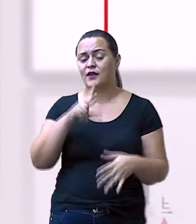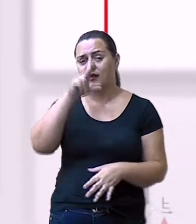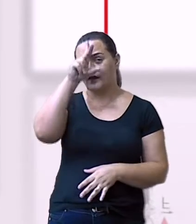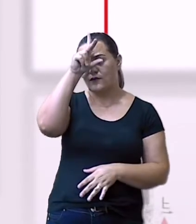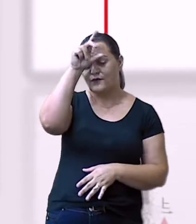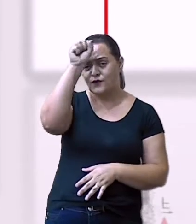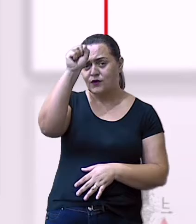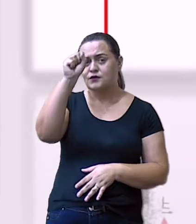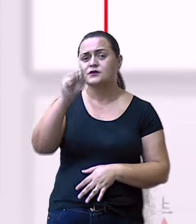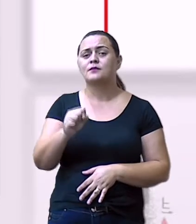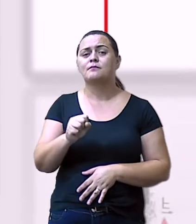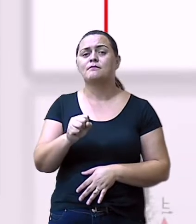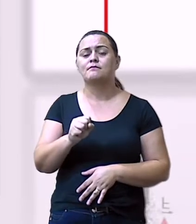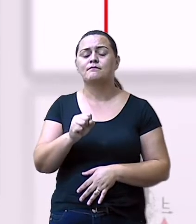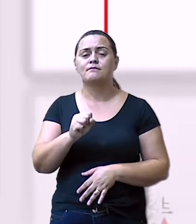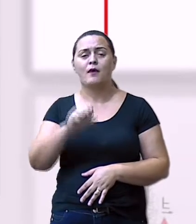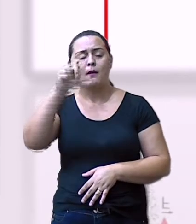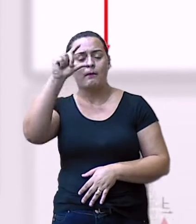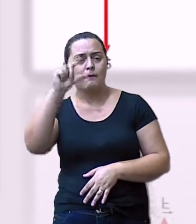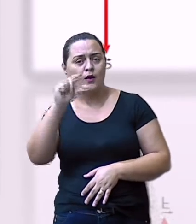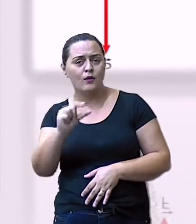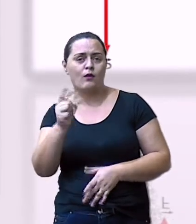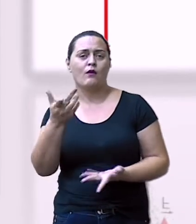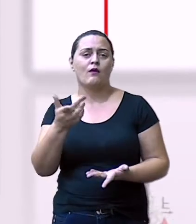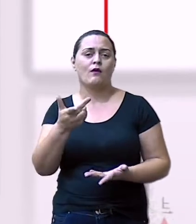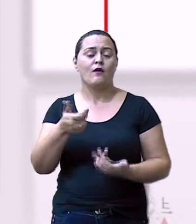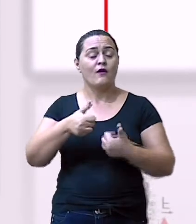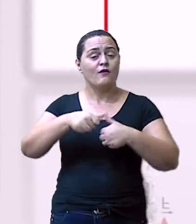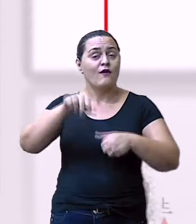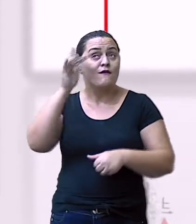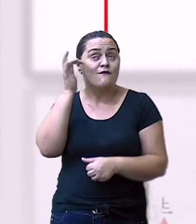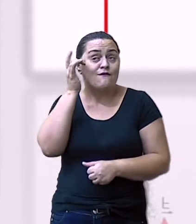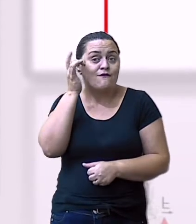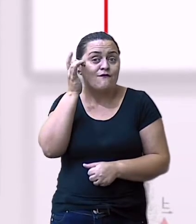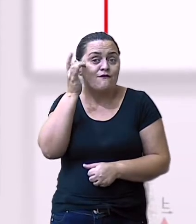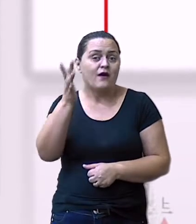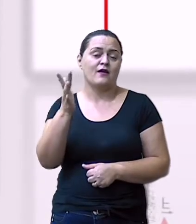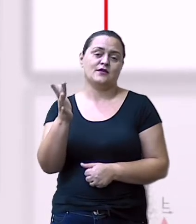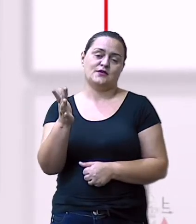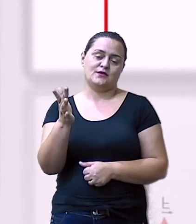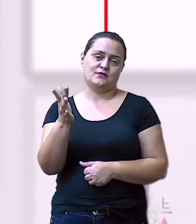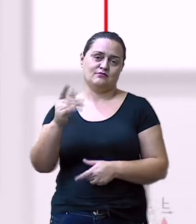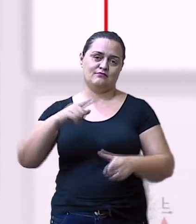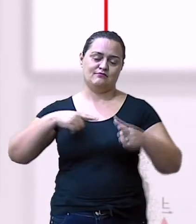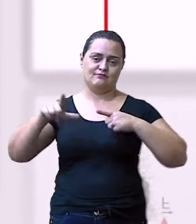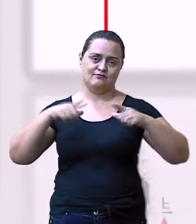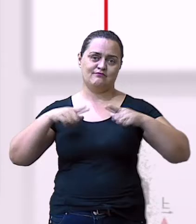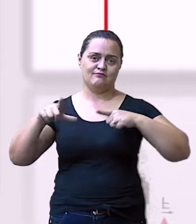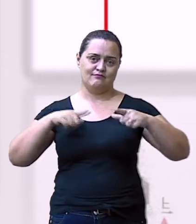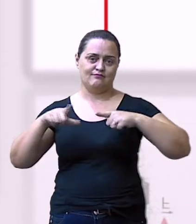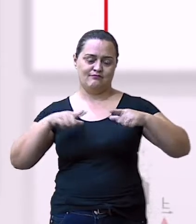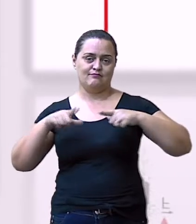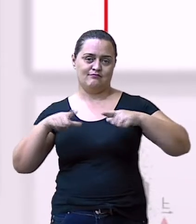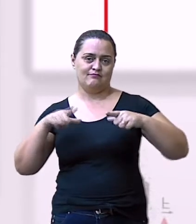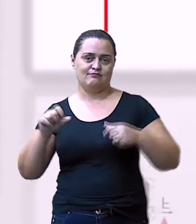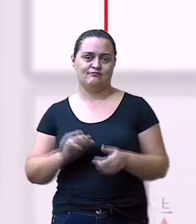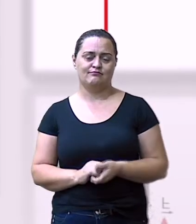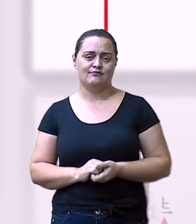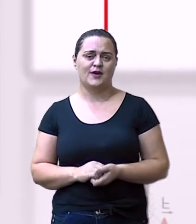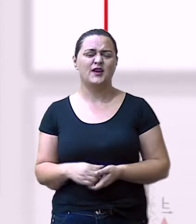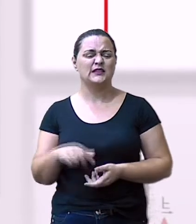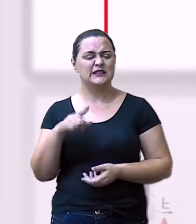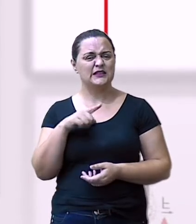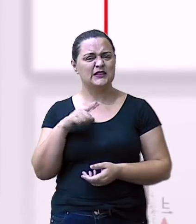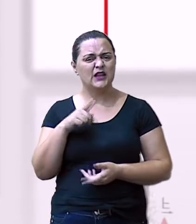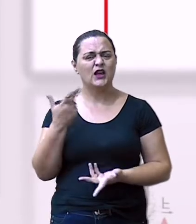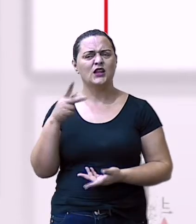fica mais fácil puxar este objeto. Bom, as polias trazem um relato histórico